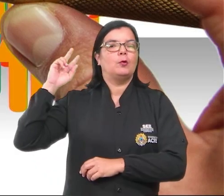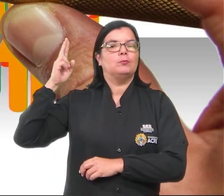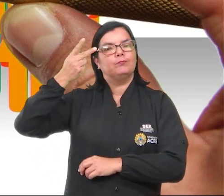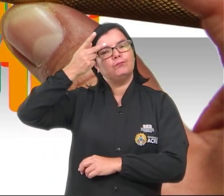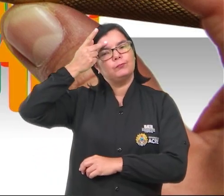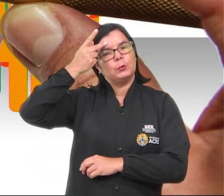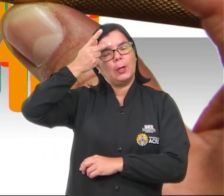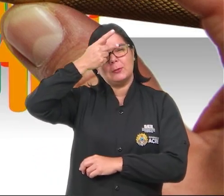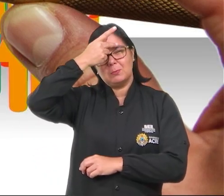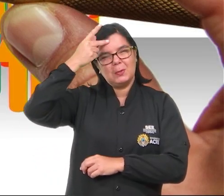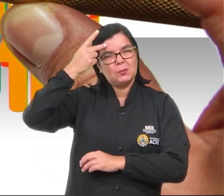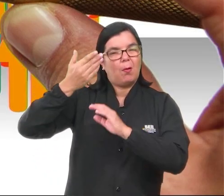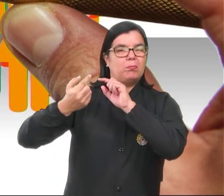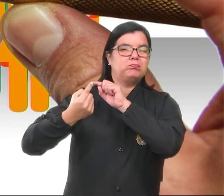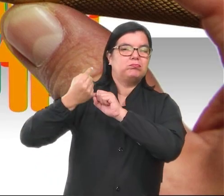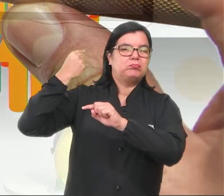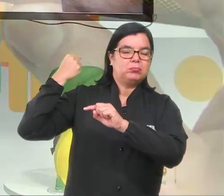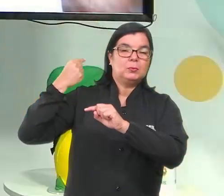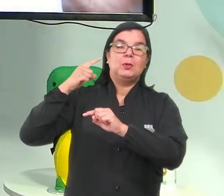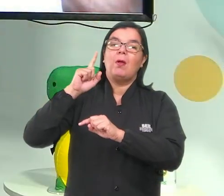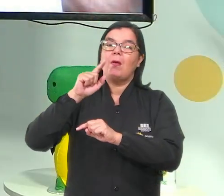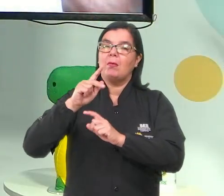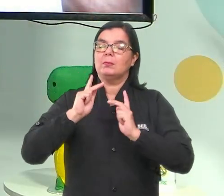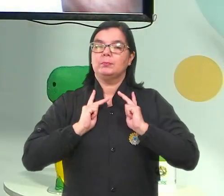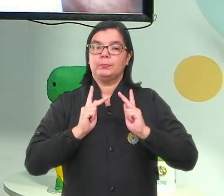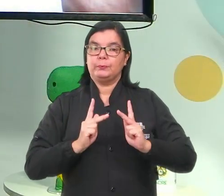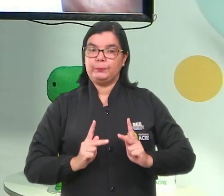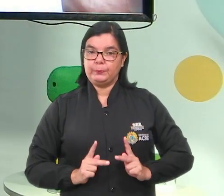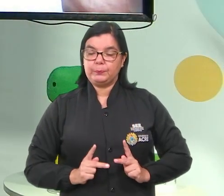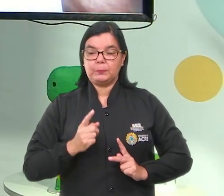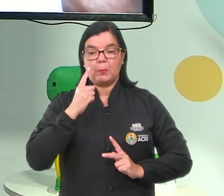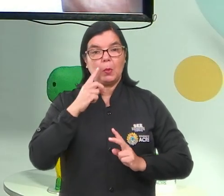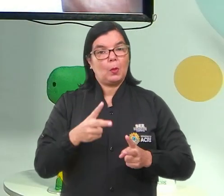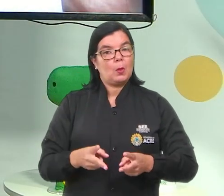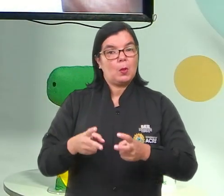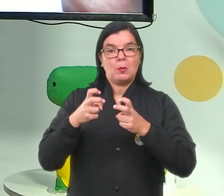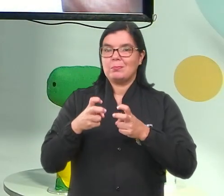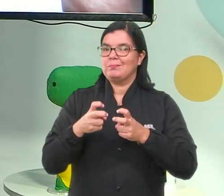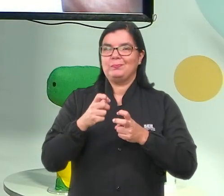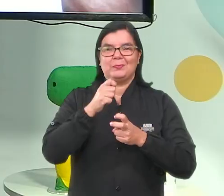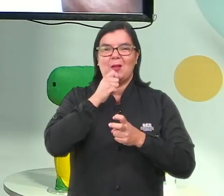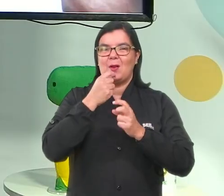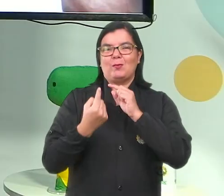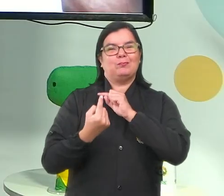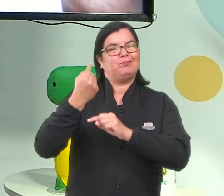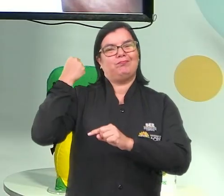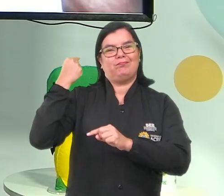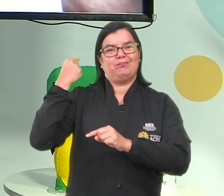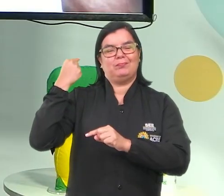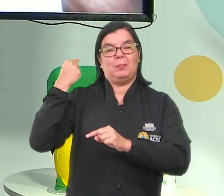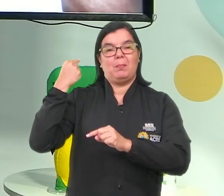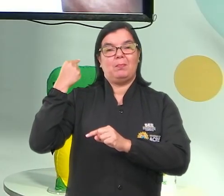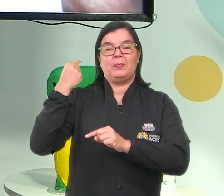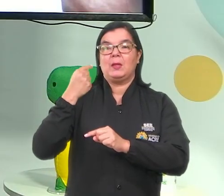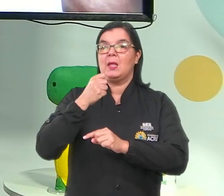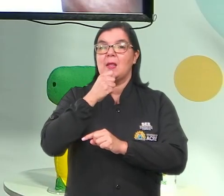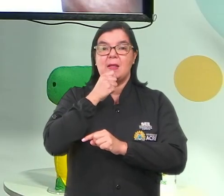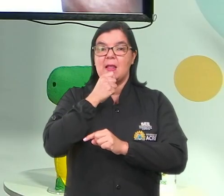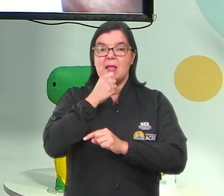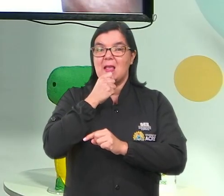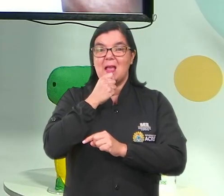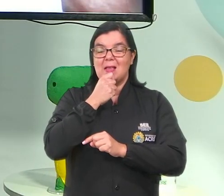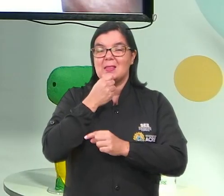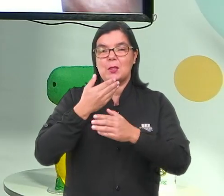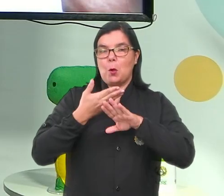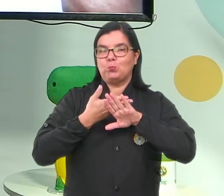históricas, ou seja, são comportamentos, são visões que não ficaram lá no passado e não se